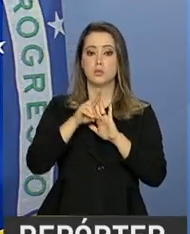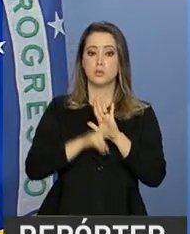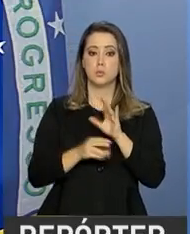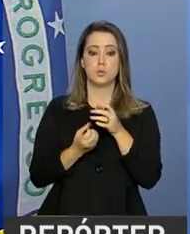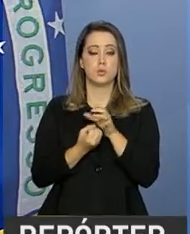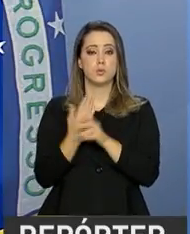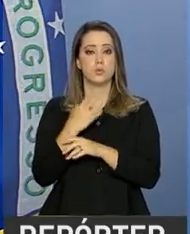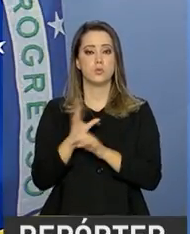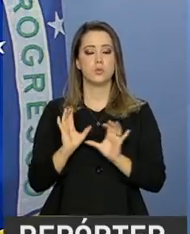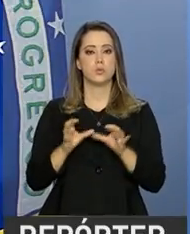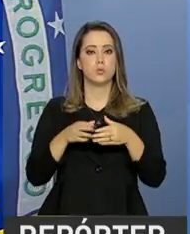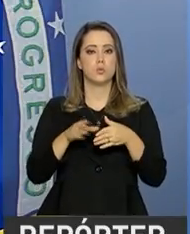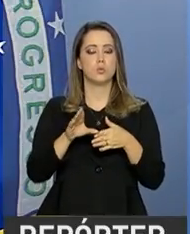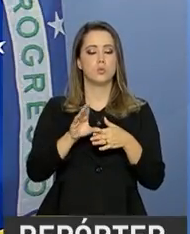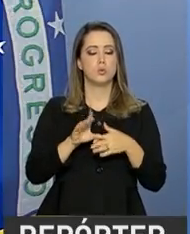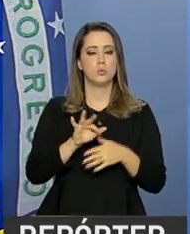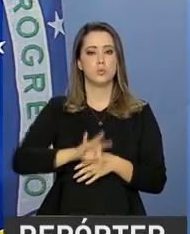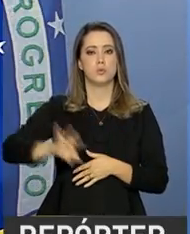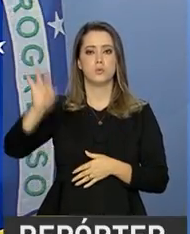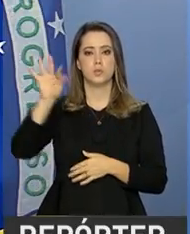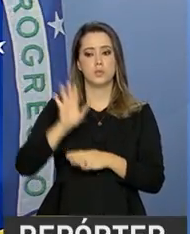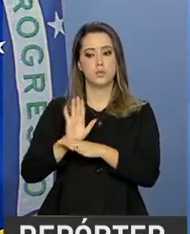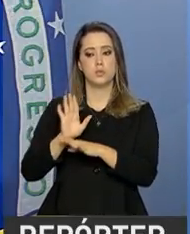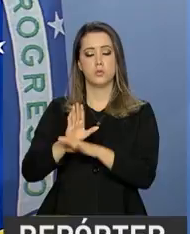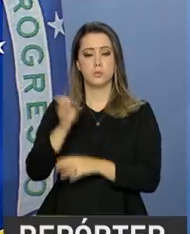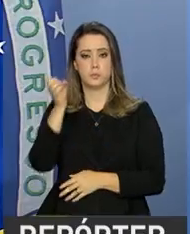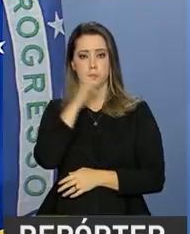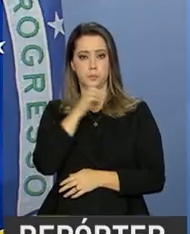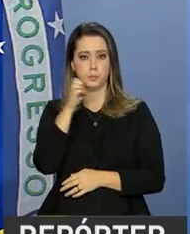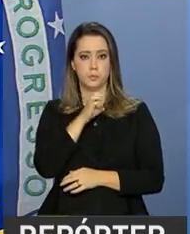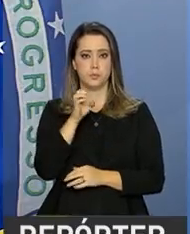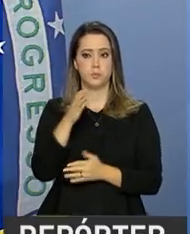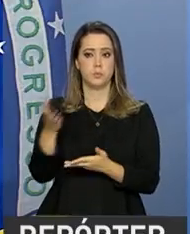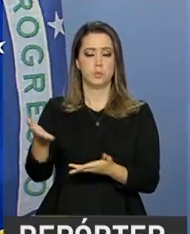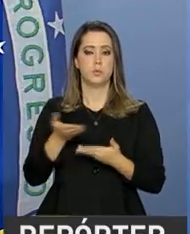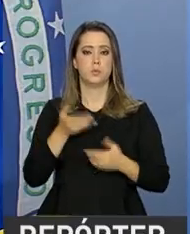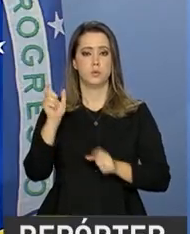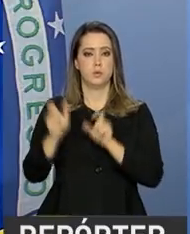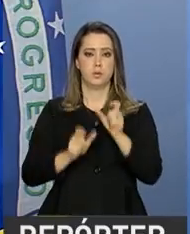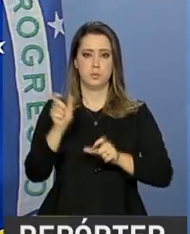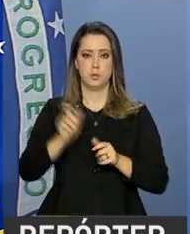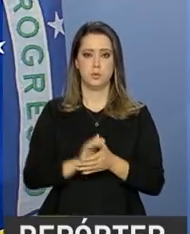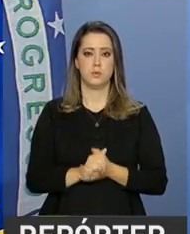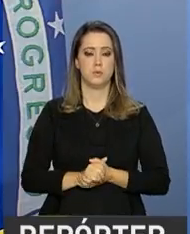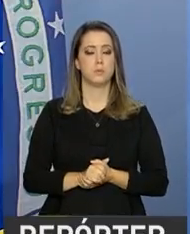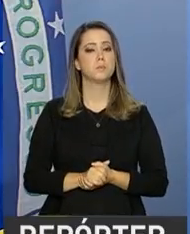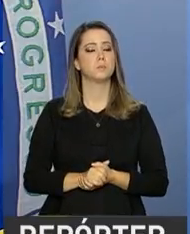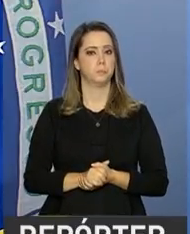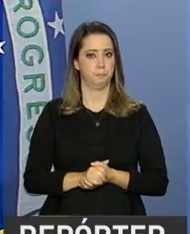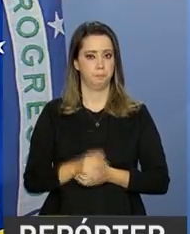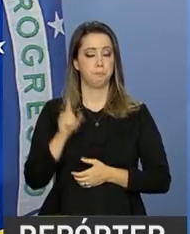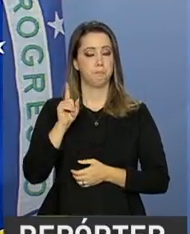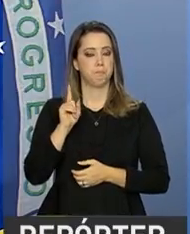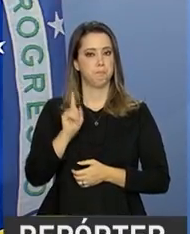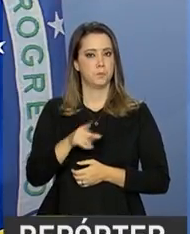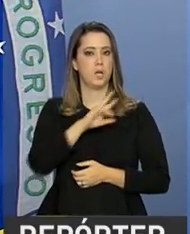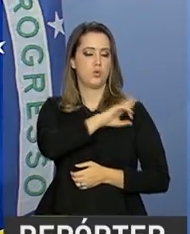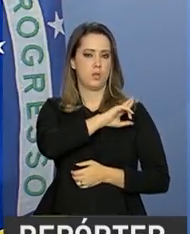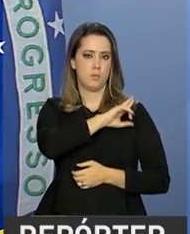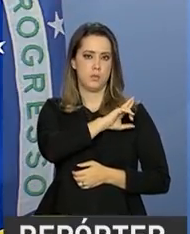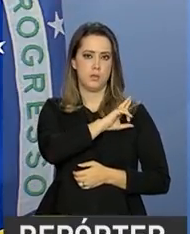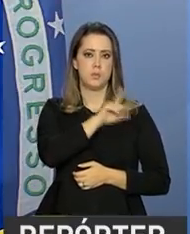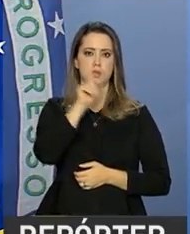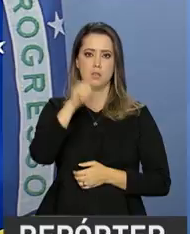do comitê federal de assistência emergencial para o colhimento dessas pessoas sua responsabilidade